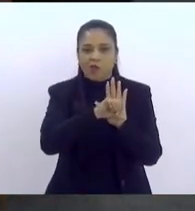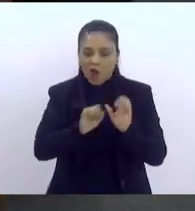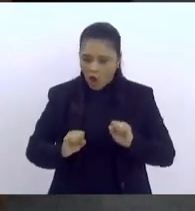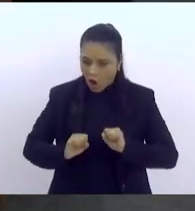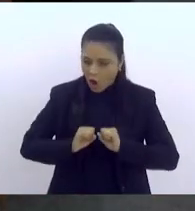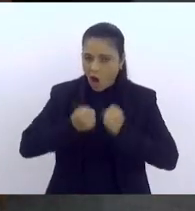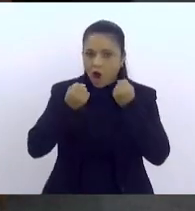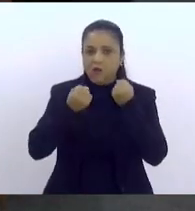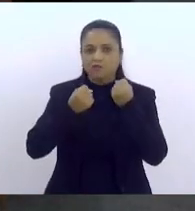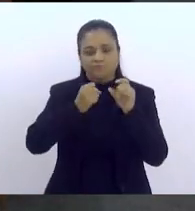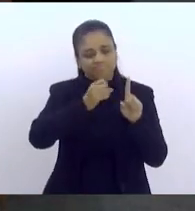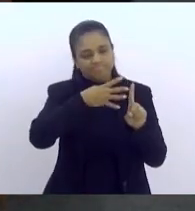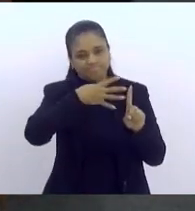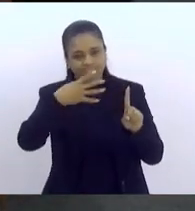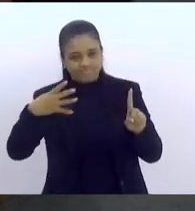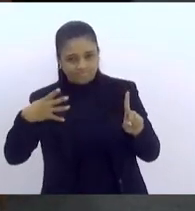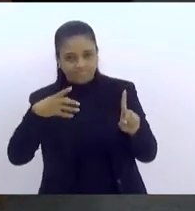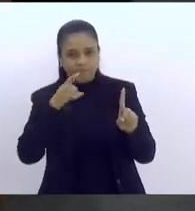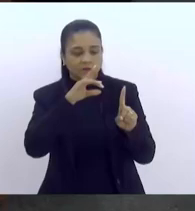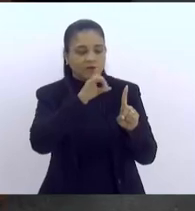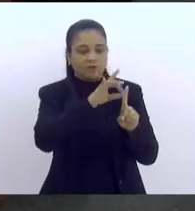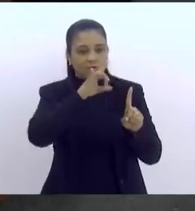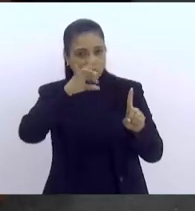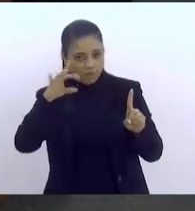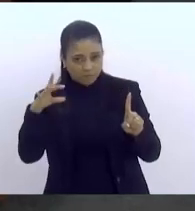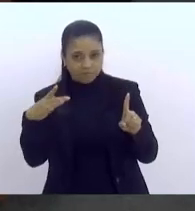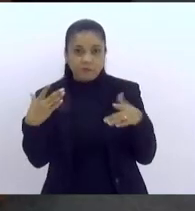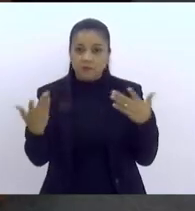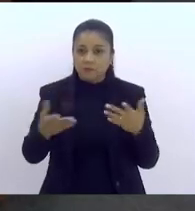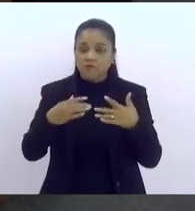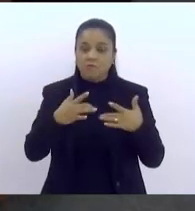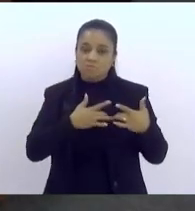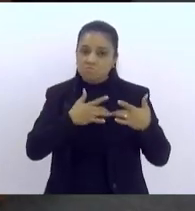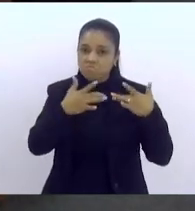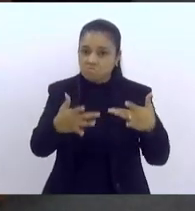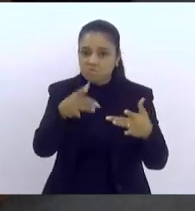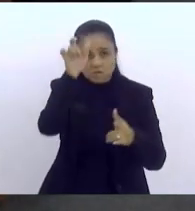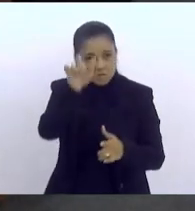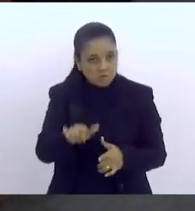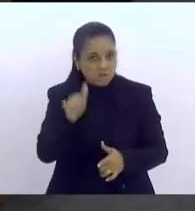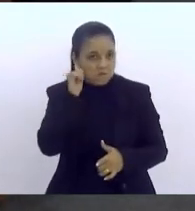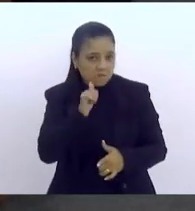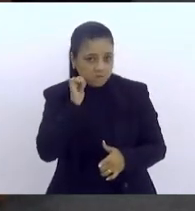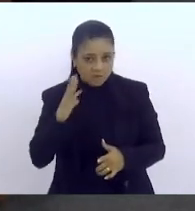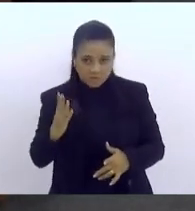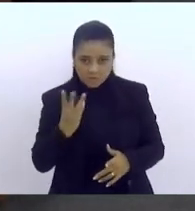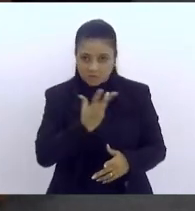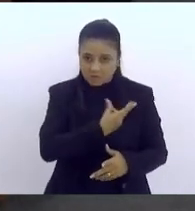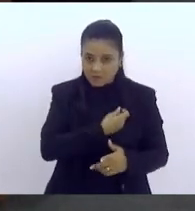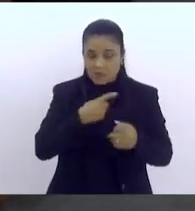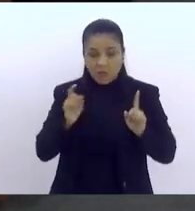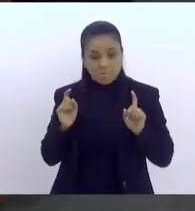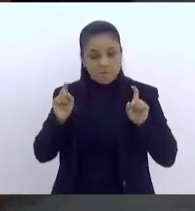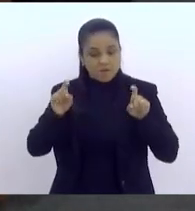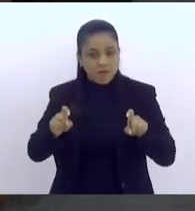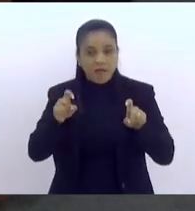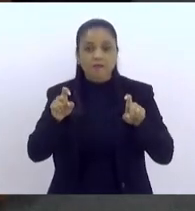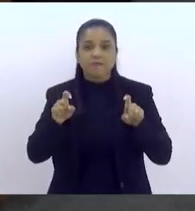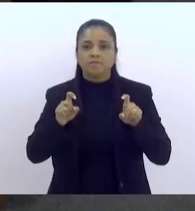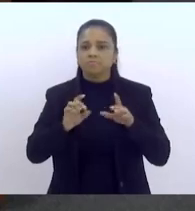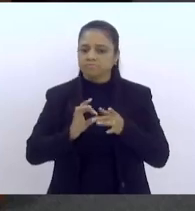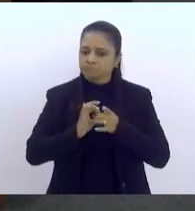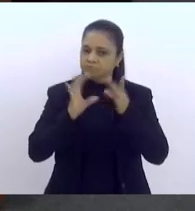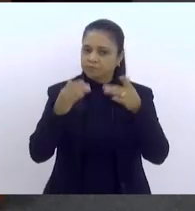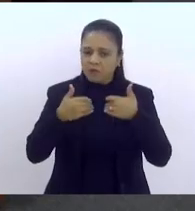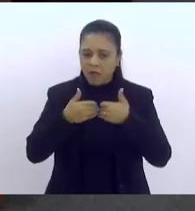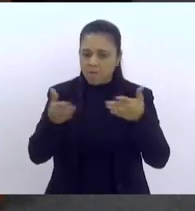o crime LGBTfóbico. Então fica toda a nossa solidariedade a esta mulher e colocamos a nossa mandata à disposição, ciente de que